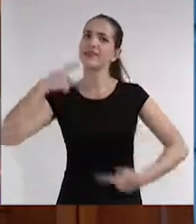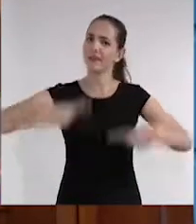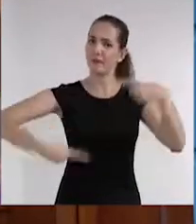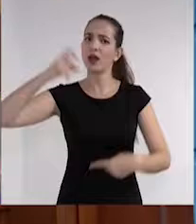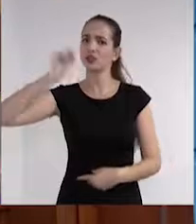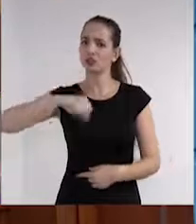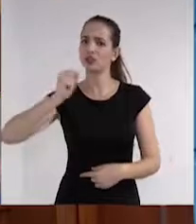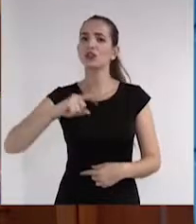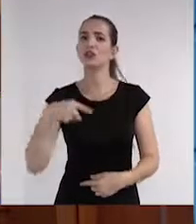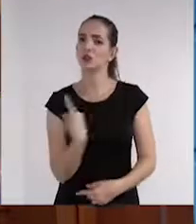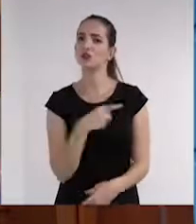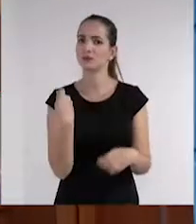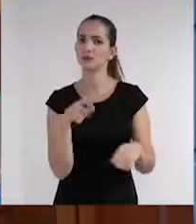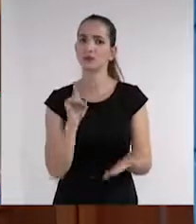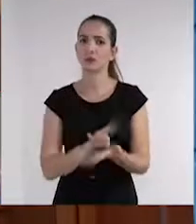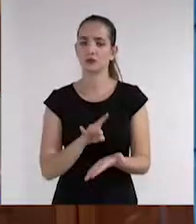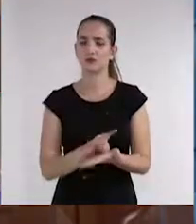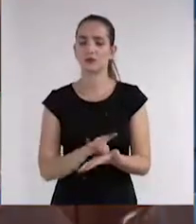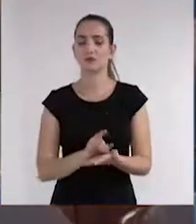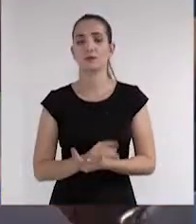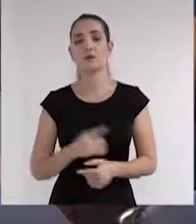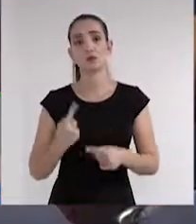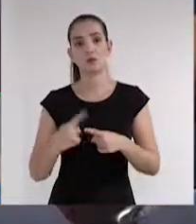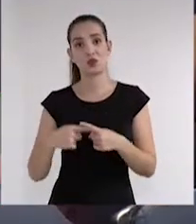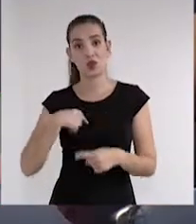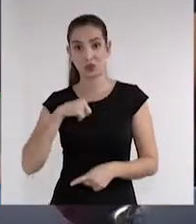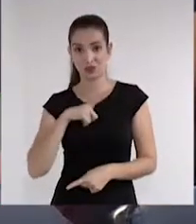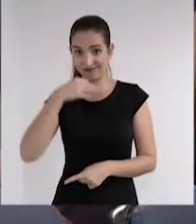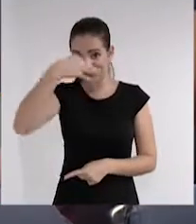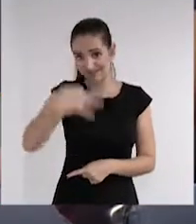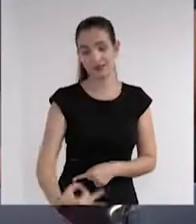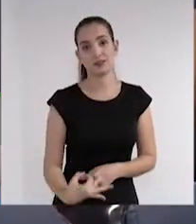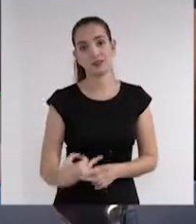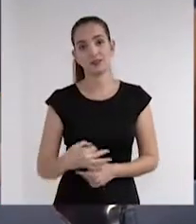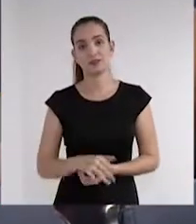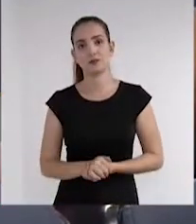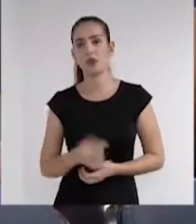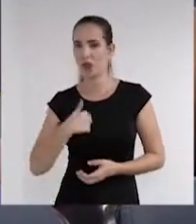sim. Nós temos que fazer esse debate. Porque eu tenho certeza